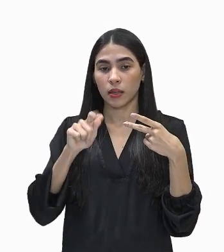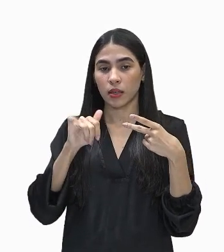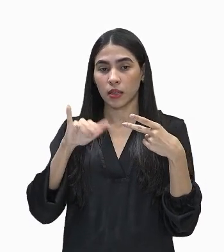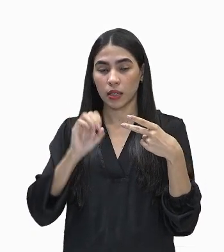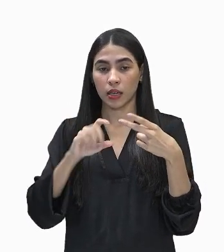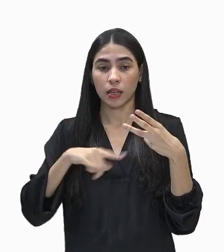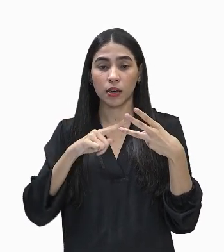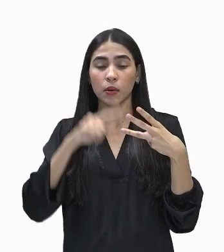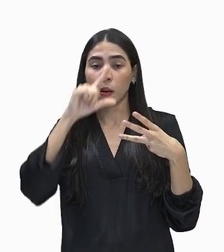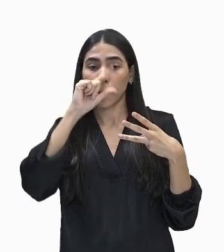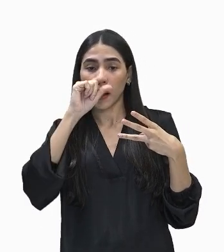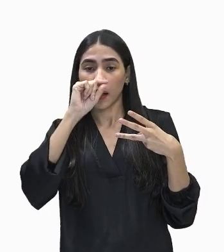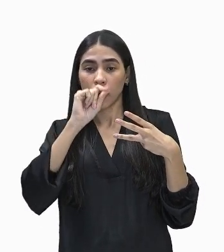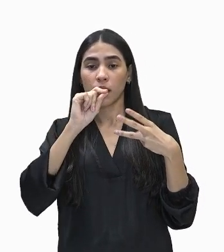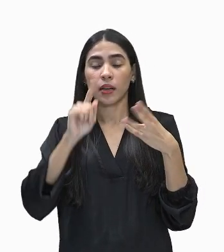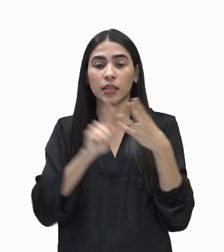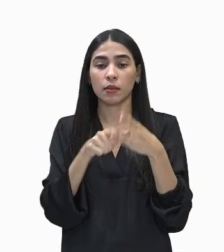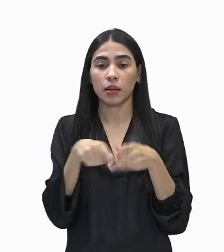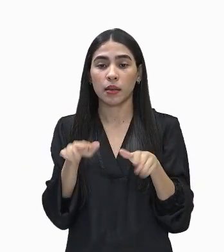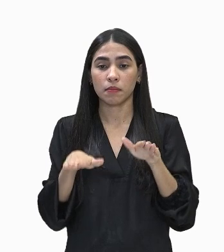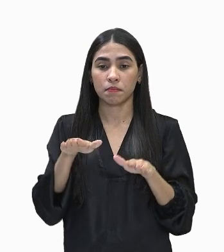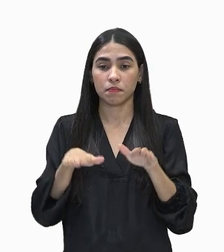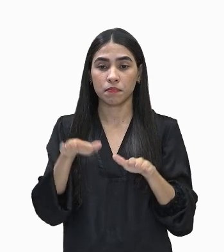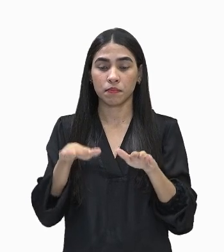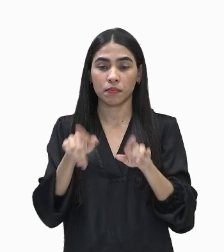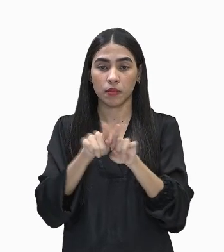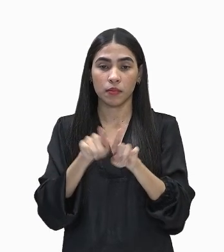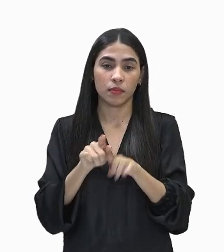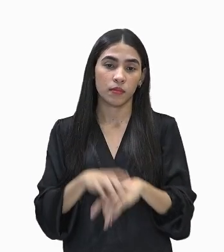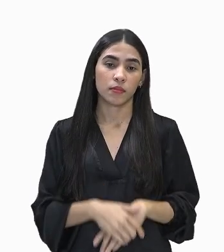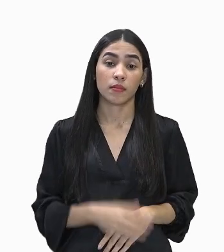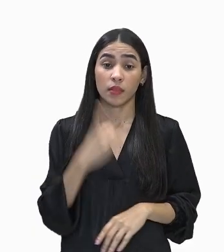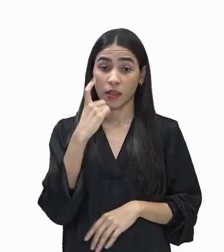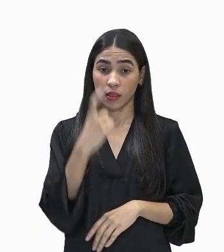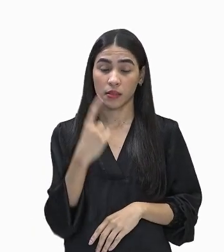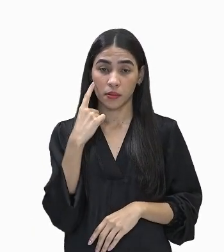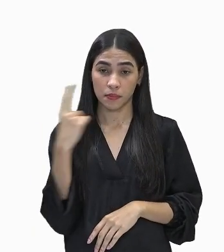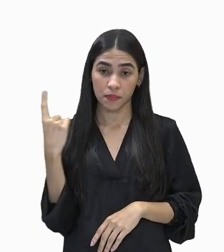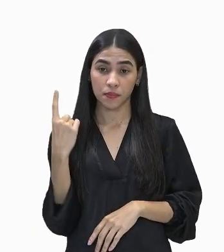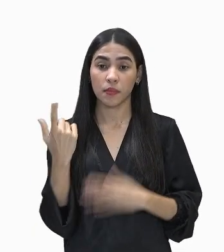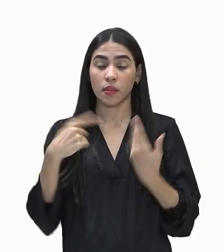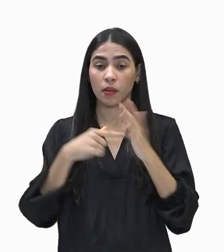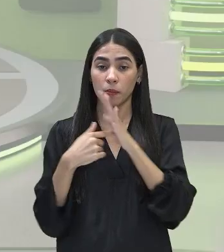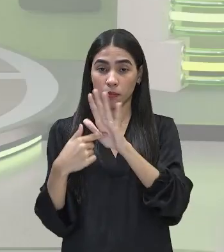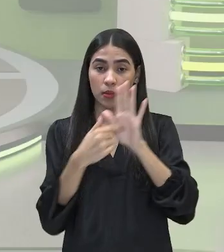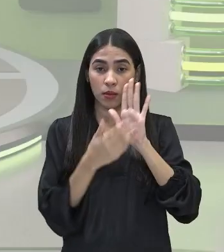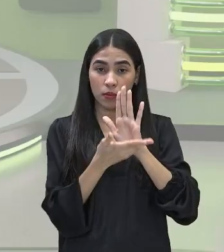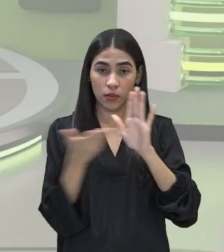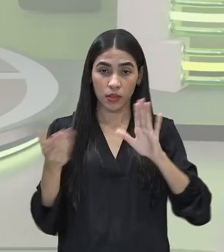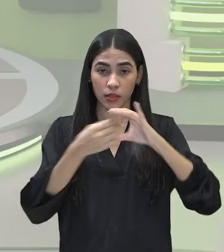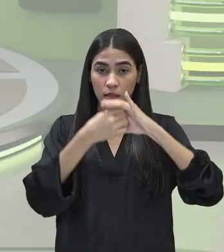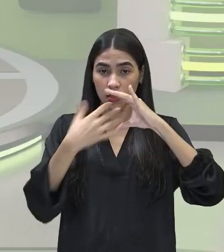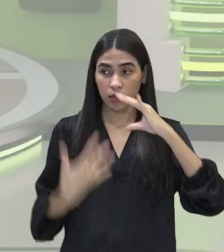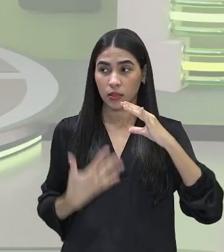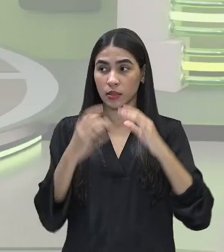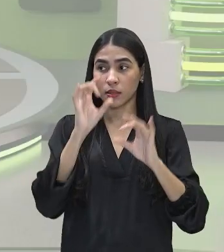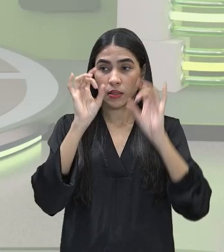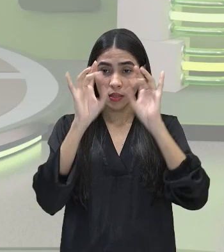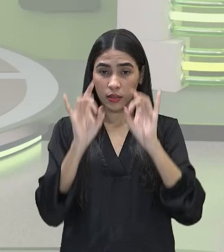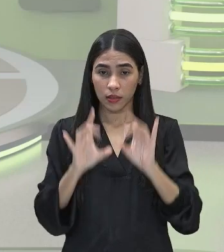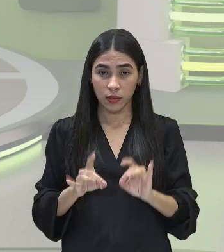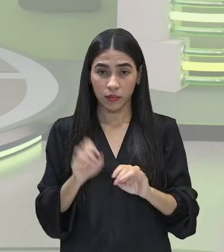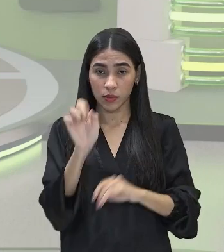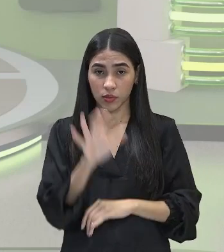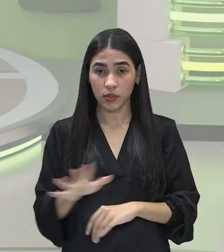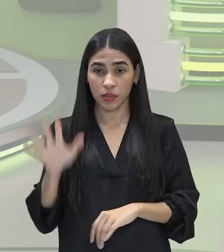os pinguins. Olha só que interessante. Então, eu mostrei para vocês aí as características no